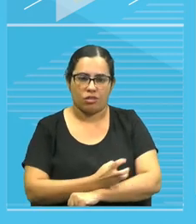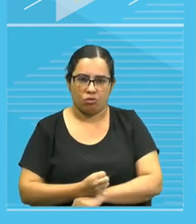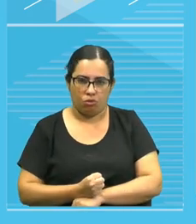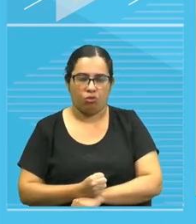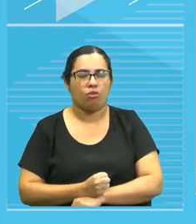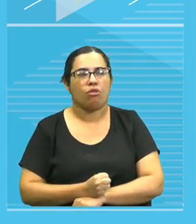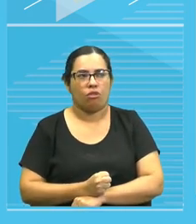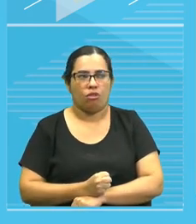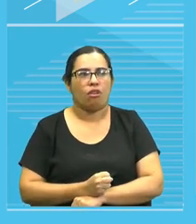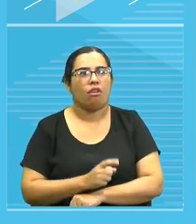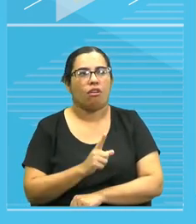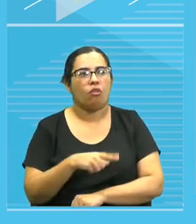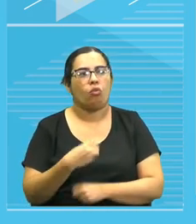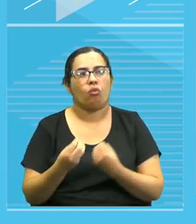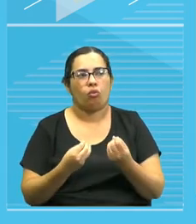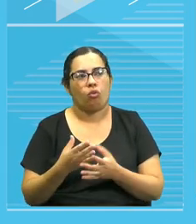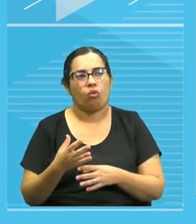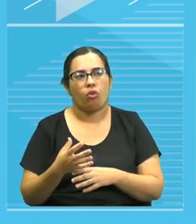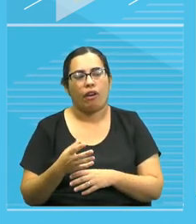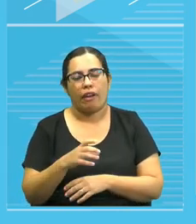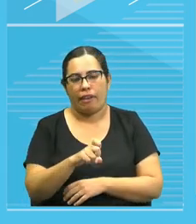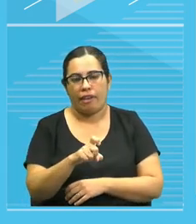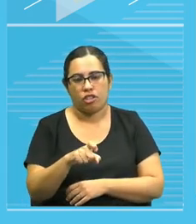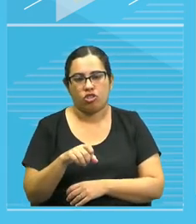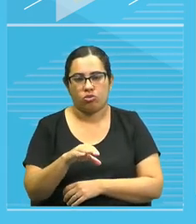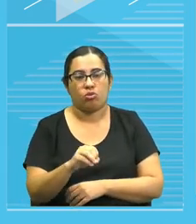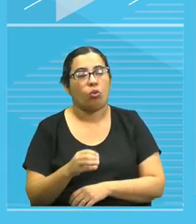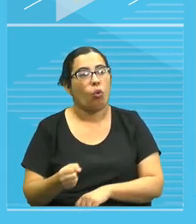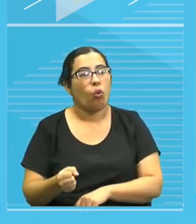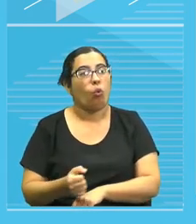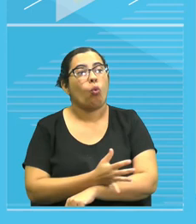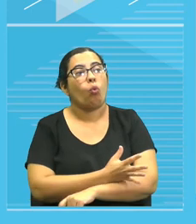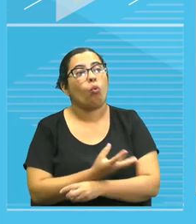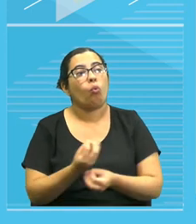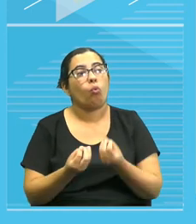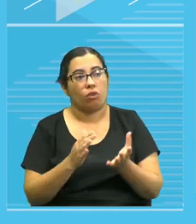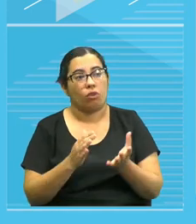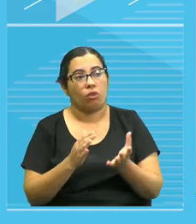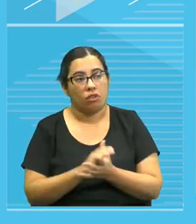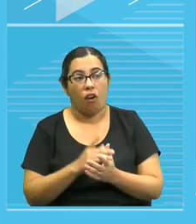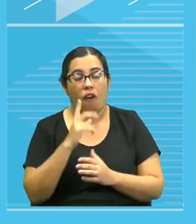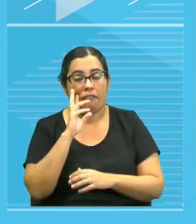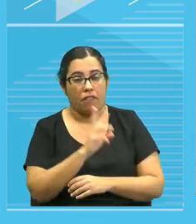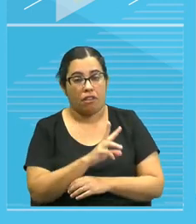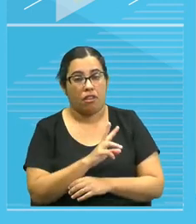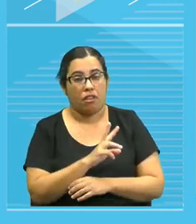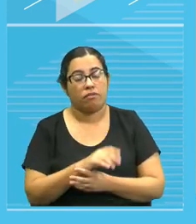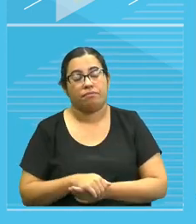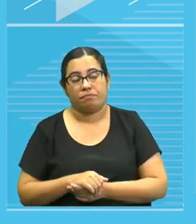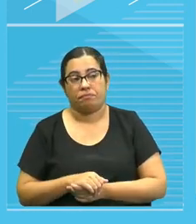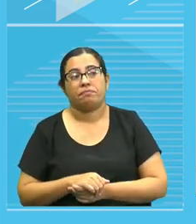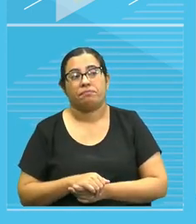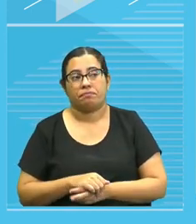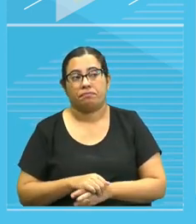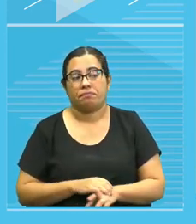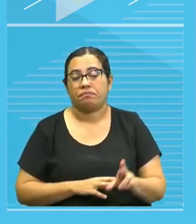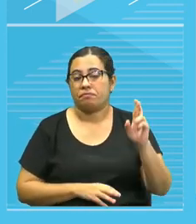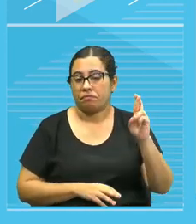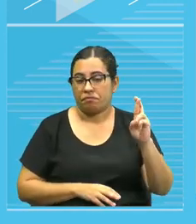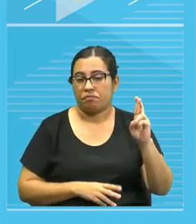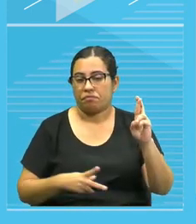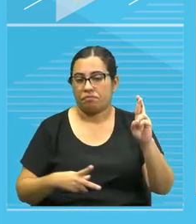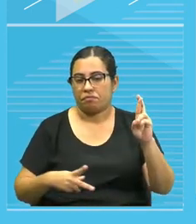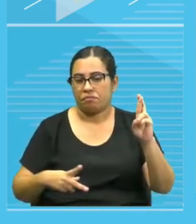é exotérmica porque olha a setinha aqui em cima estão os reagentes aqui embaixo